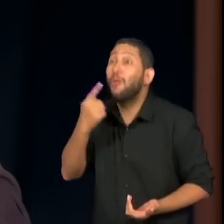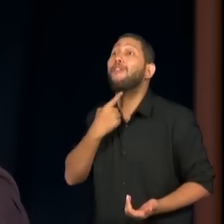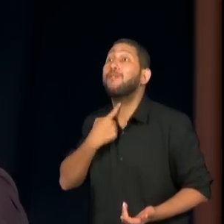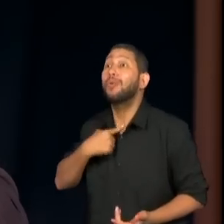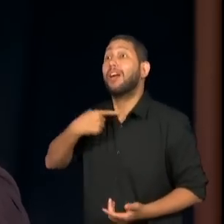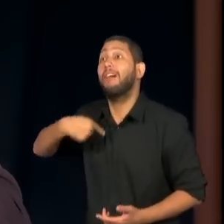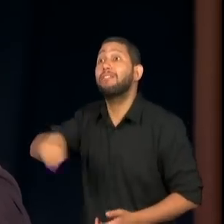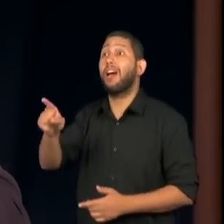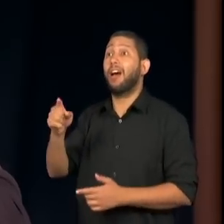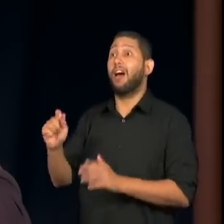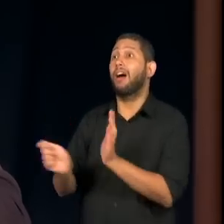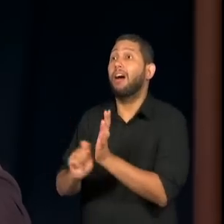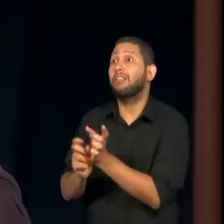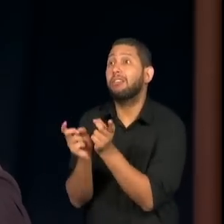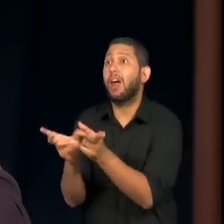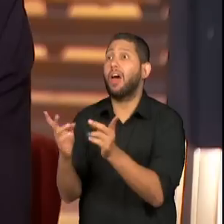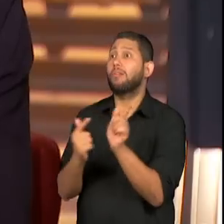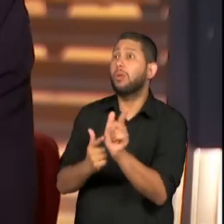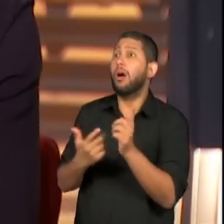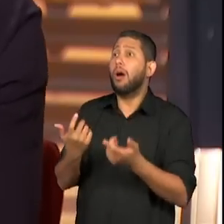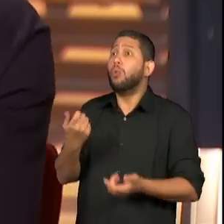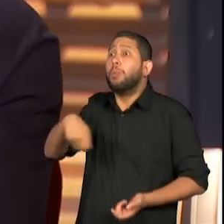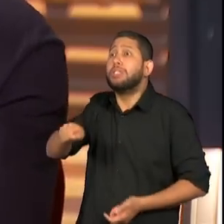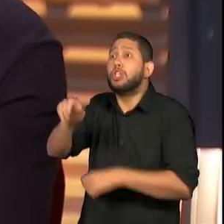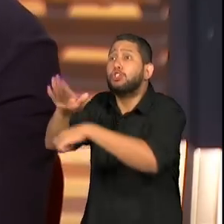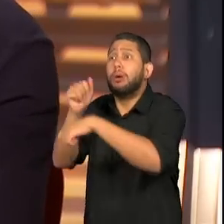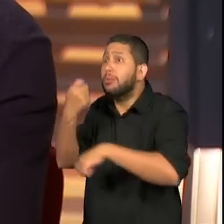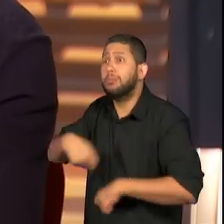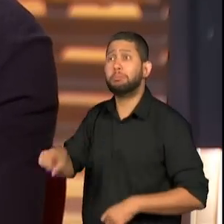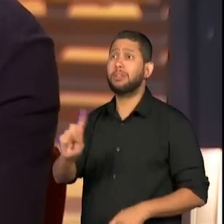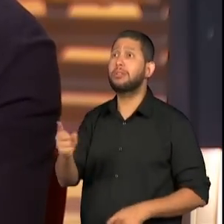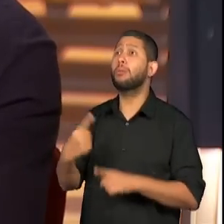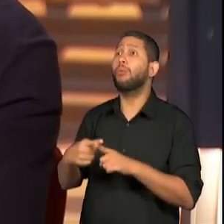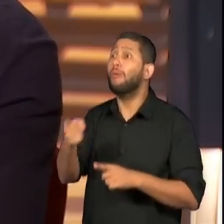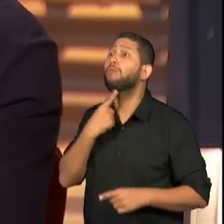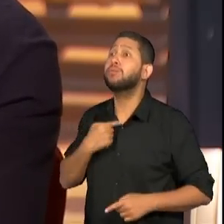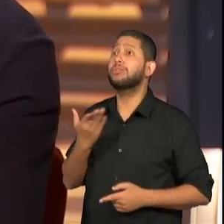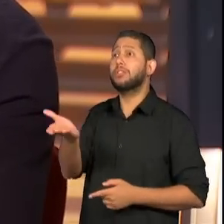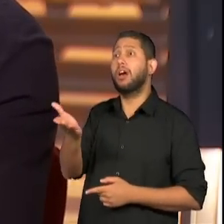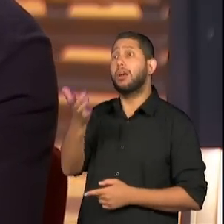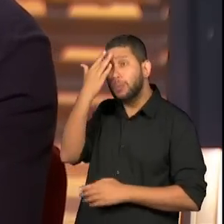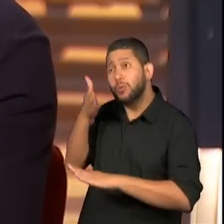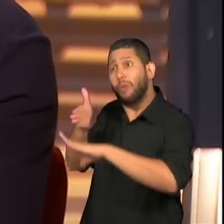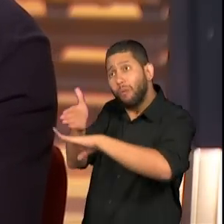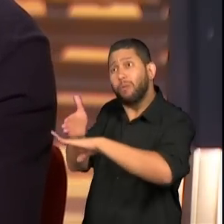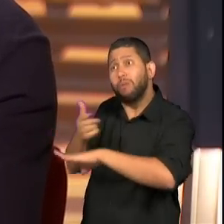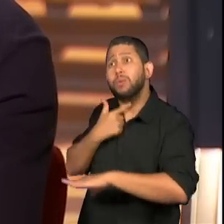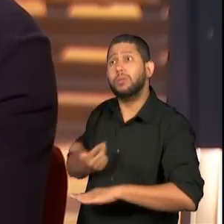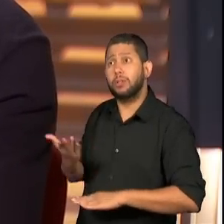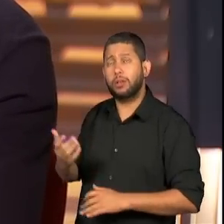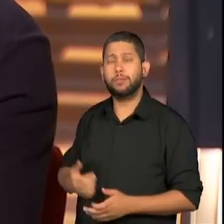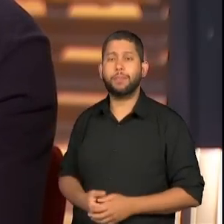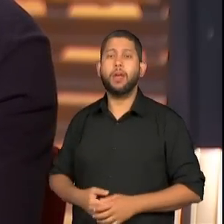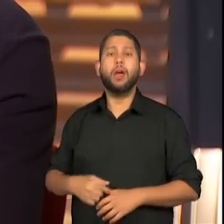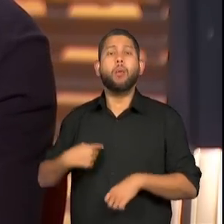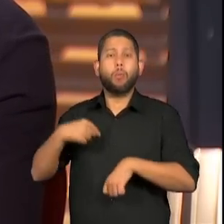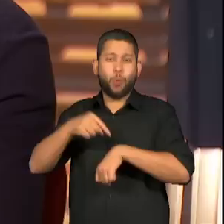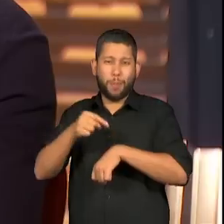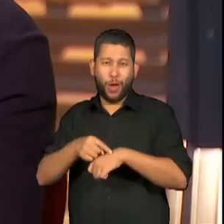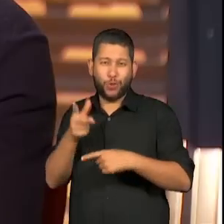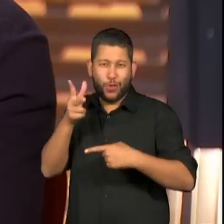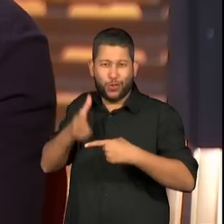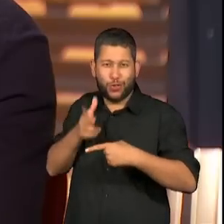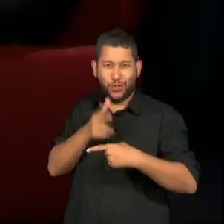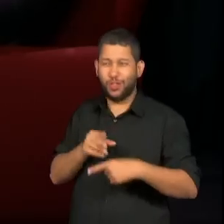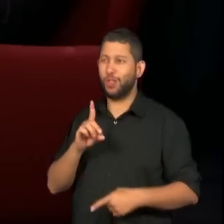grande que não precisa buscar esses soldados. Uma das coisas que mais me espantou quando eu e Celso, a gente estava fazendo o nosso documentário, o Falcão, Meninos